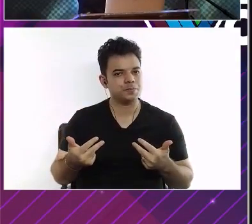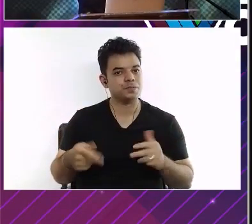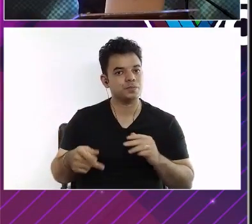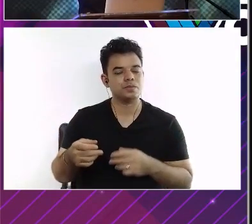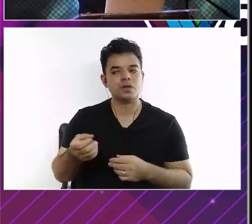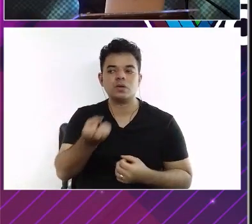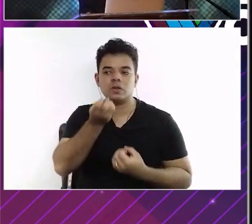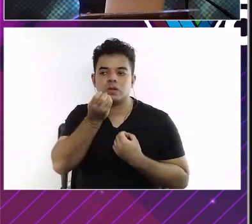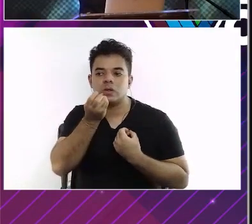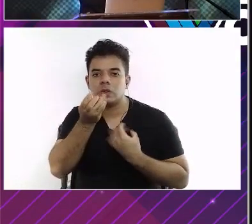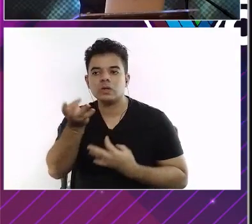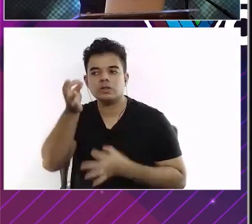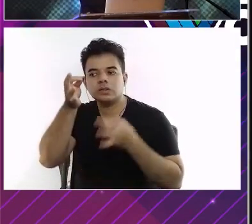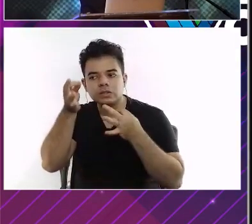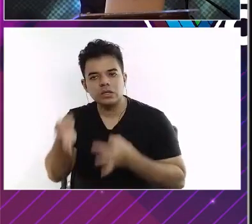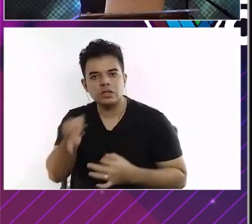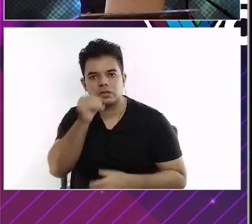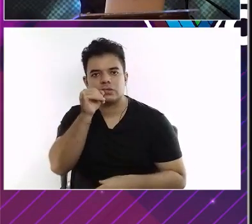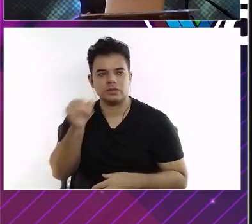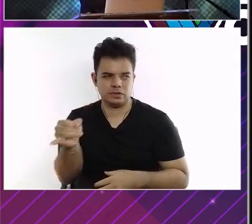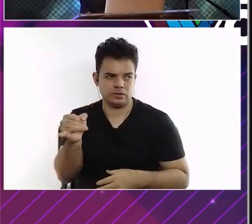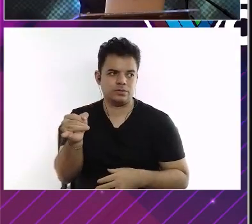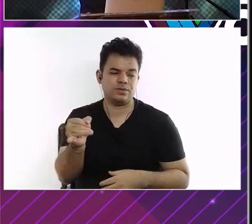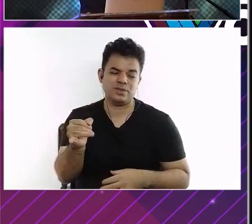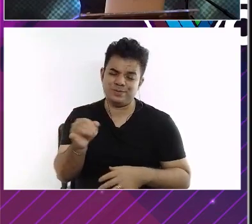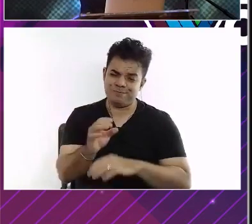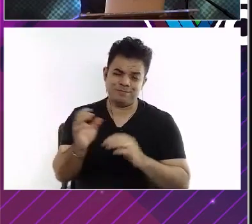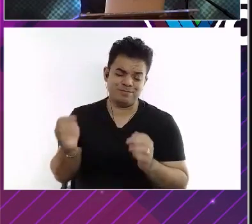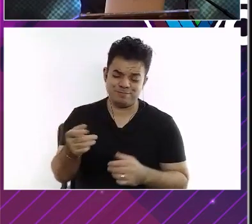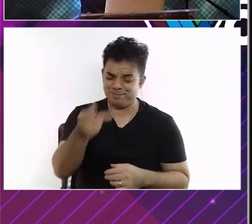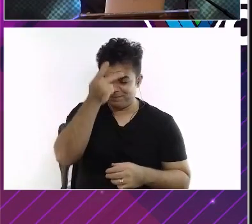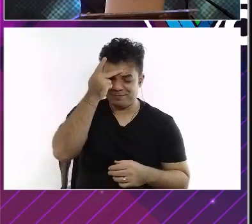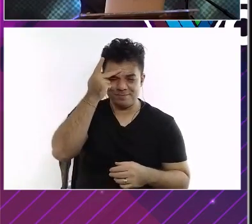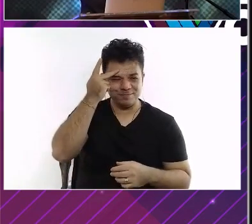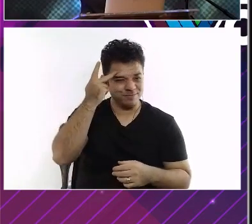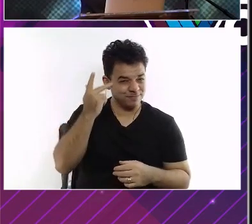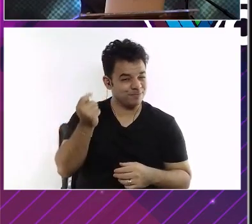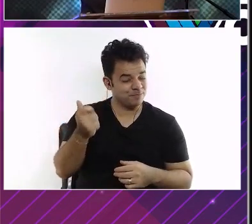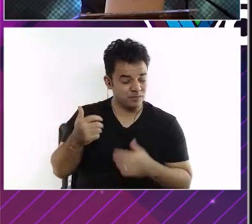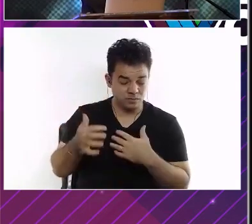informadas. Coisa que pouquíssima gente, no